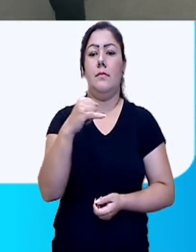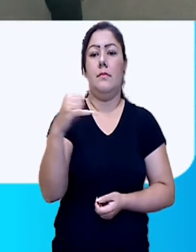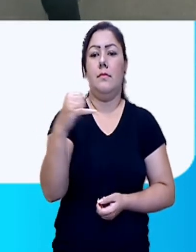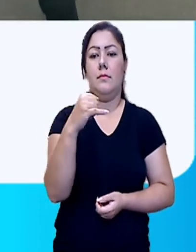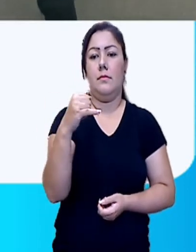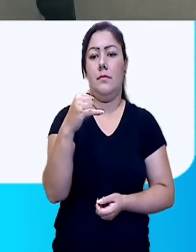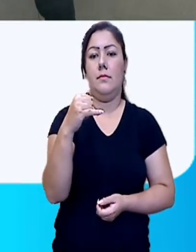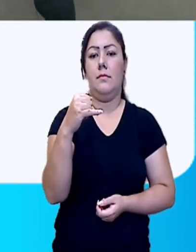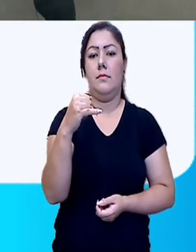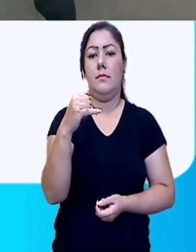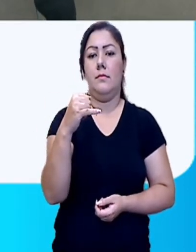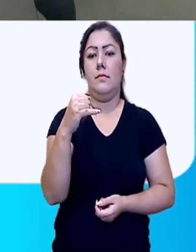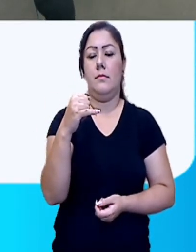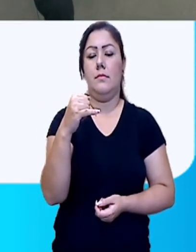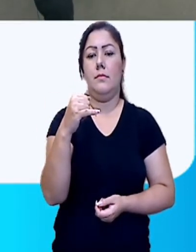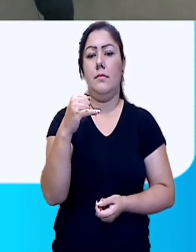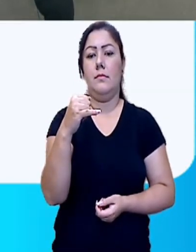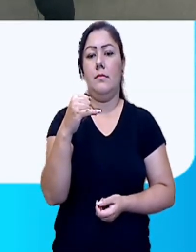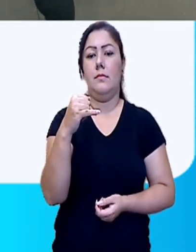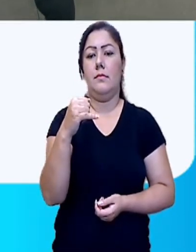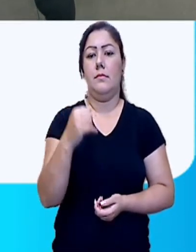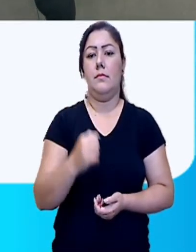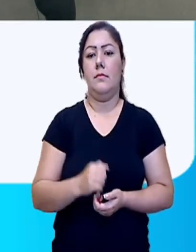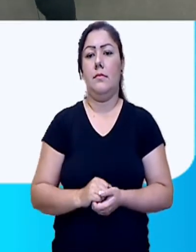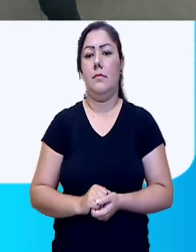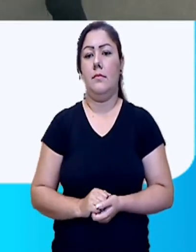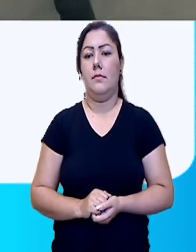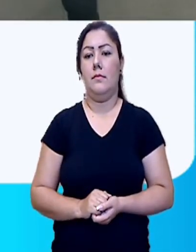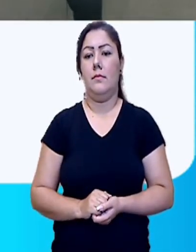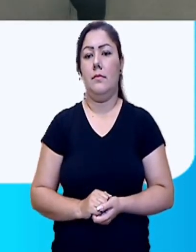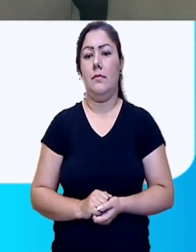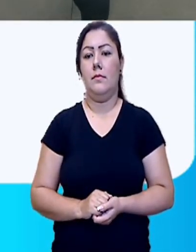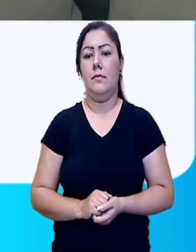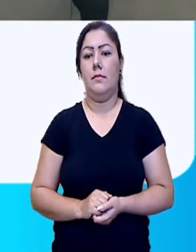Menos, vou colocar aqui para não.